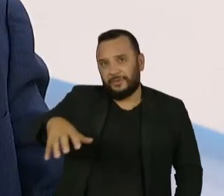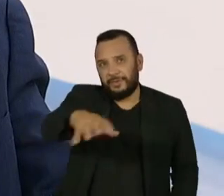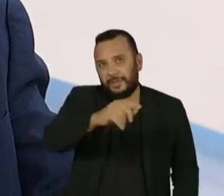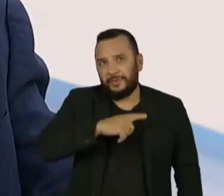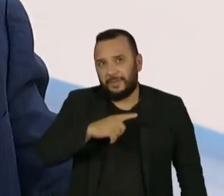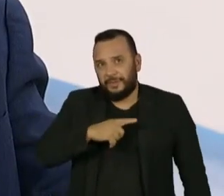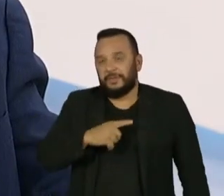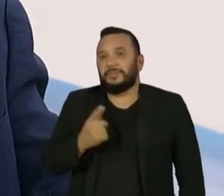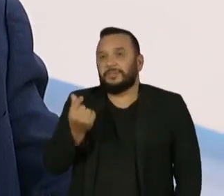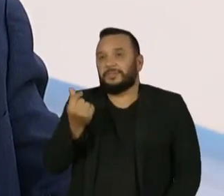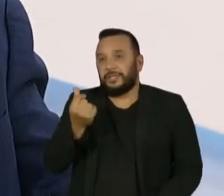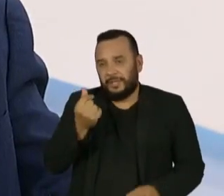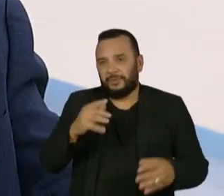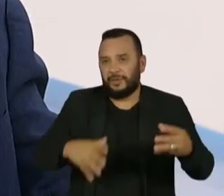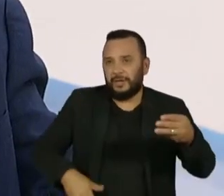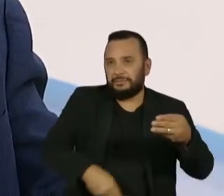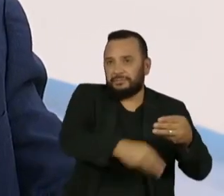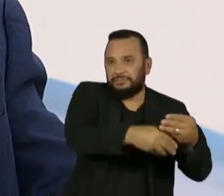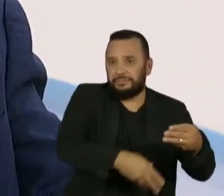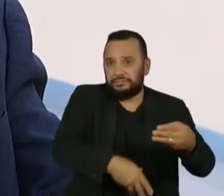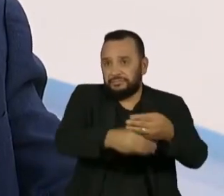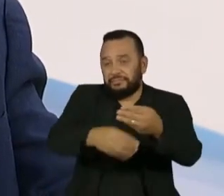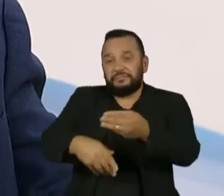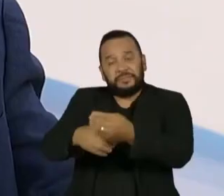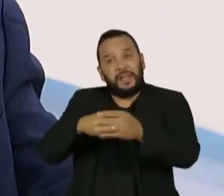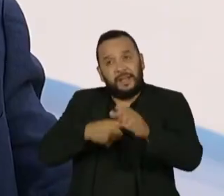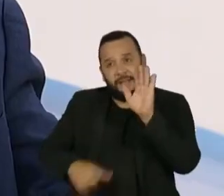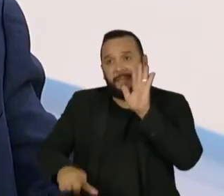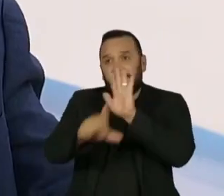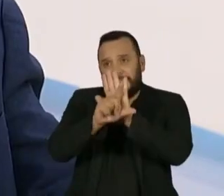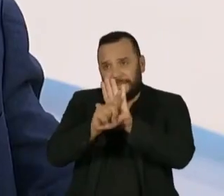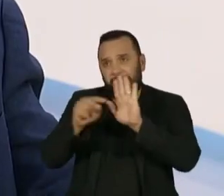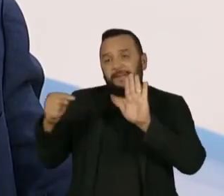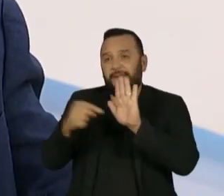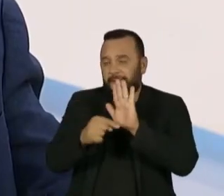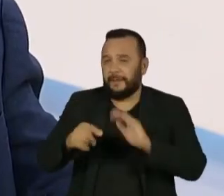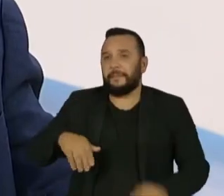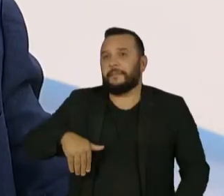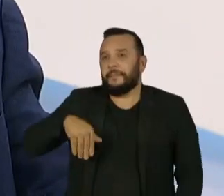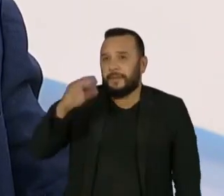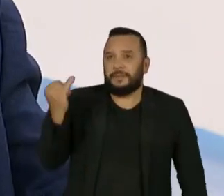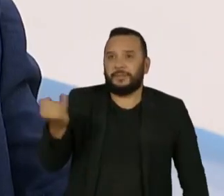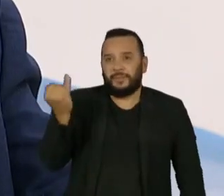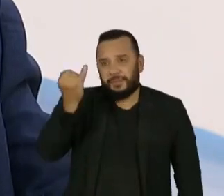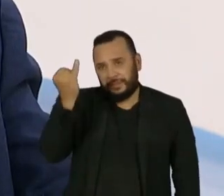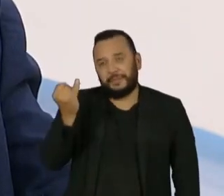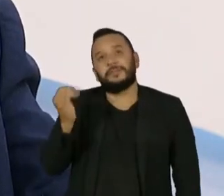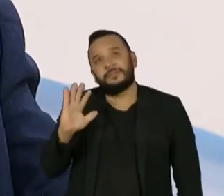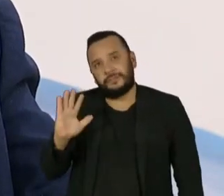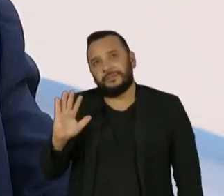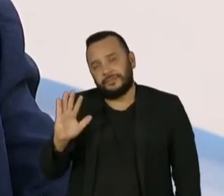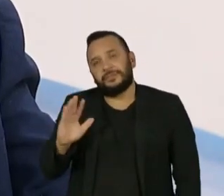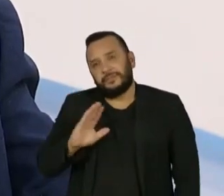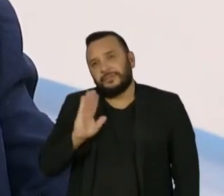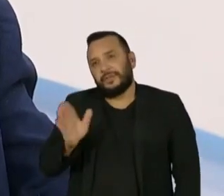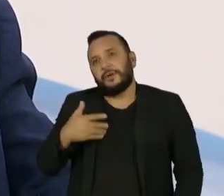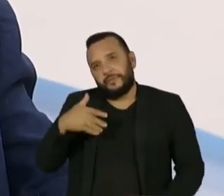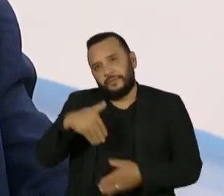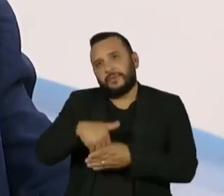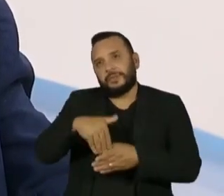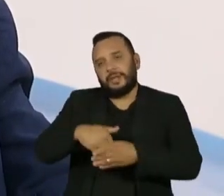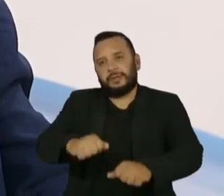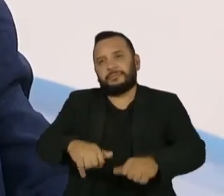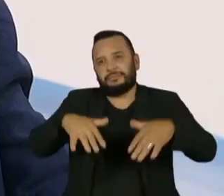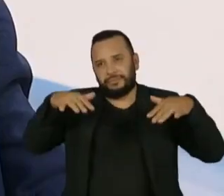que era determinado pela lei, pelo orçamento, que é a peça mais importante né, do Legislativo que foi votado dentro